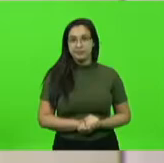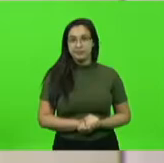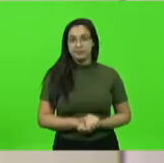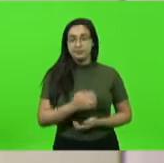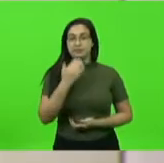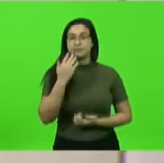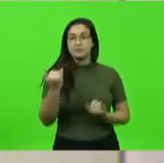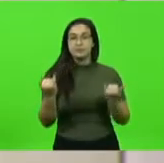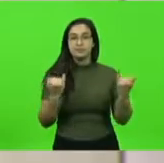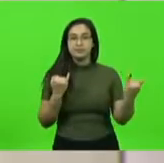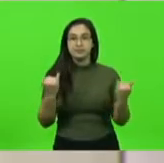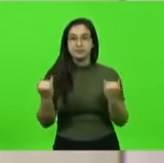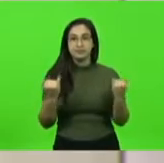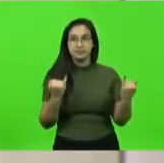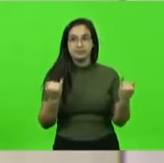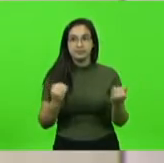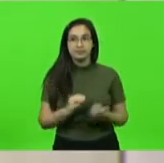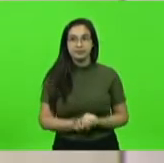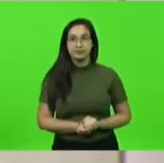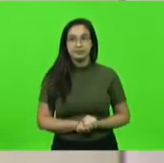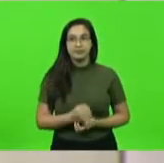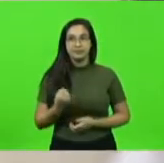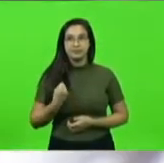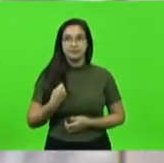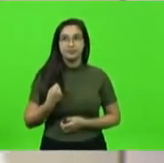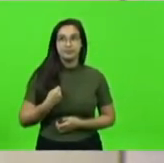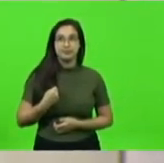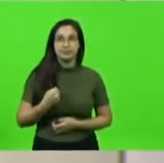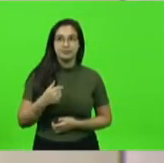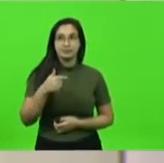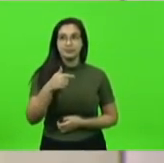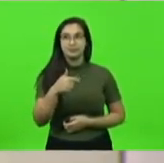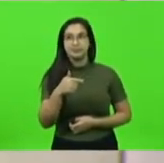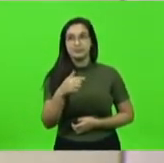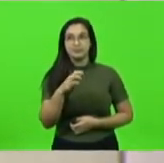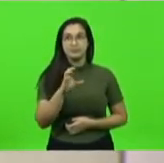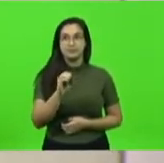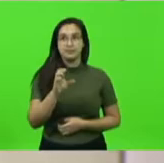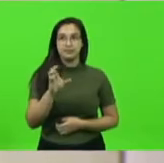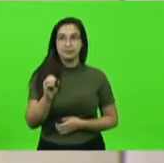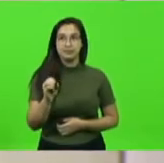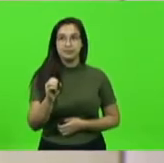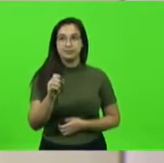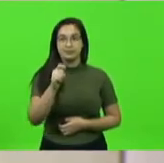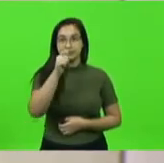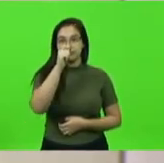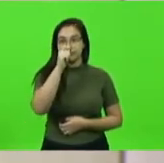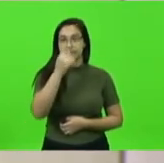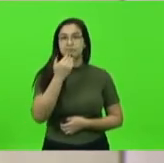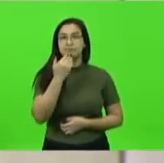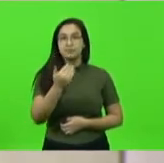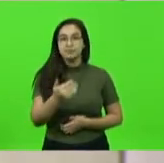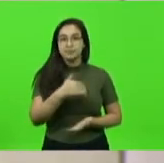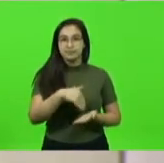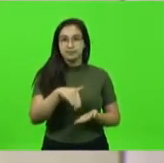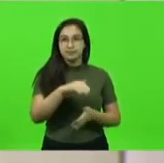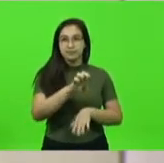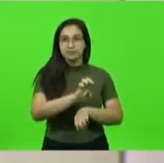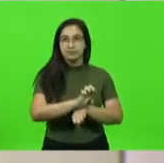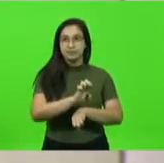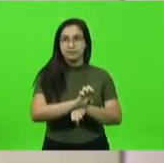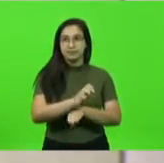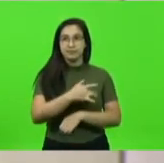de informação. Pedido de informação 700, autor deputado João Amin, solicitando ao secretário de Estado da